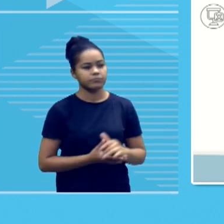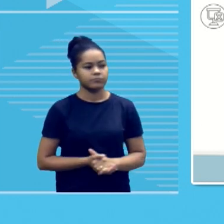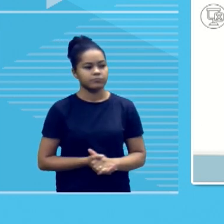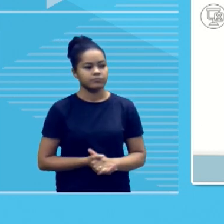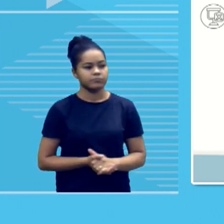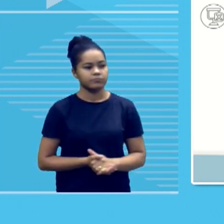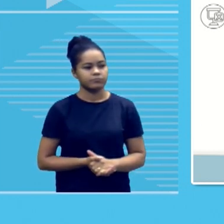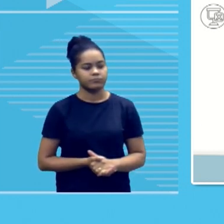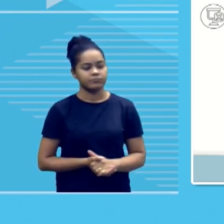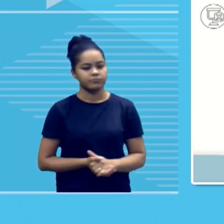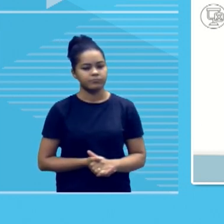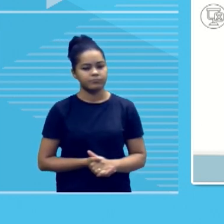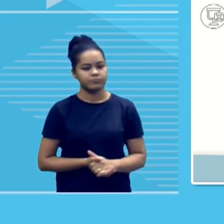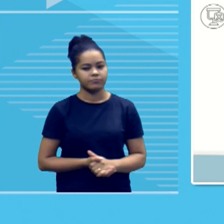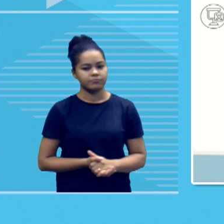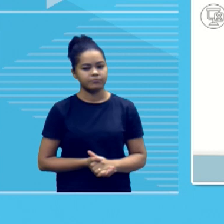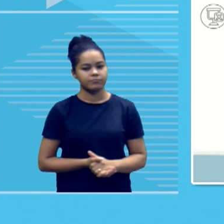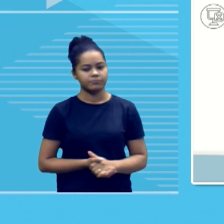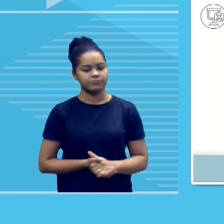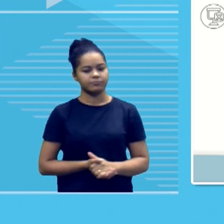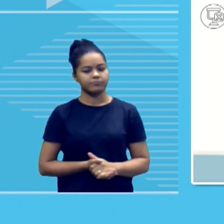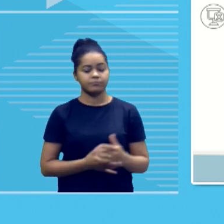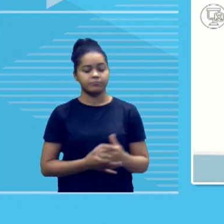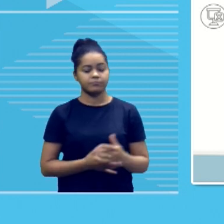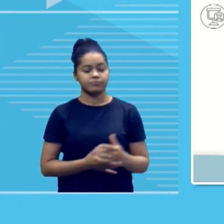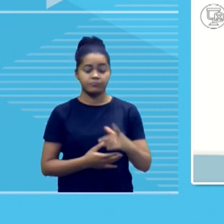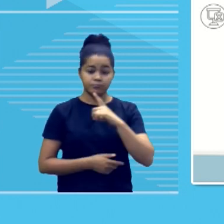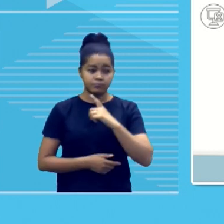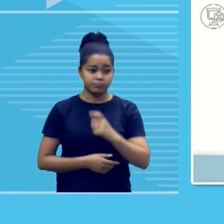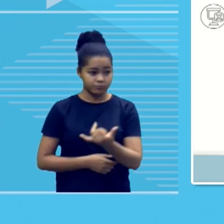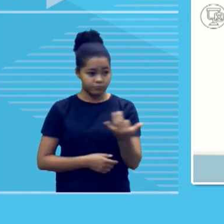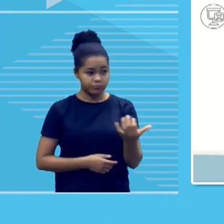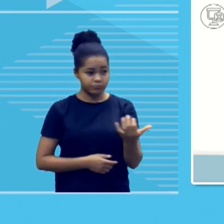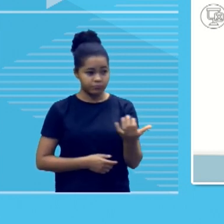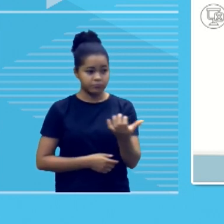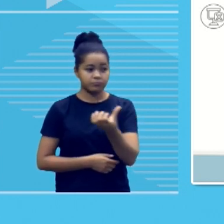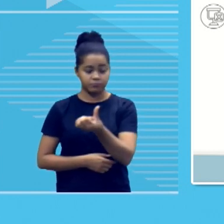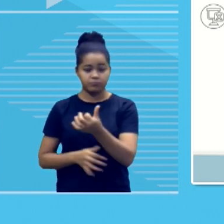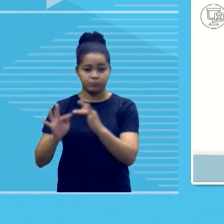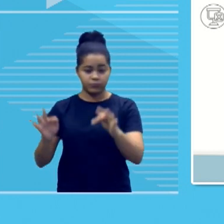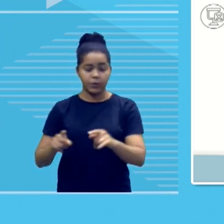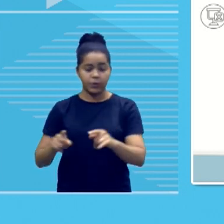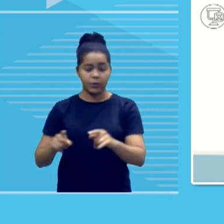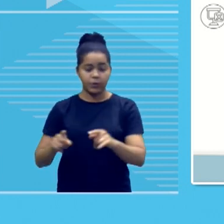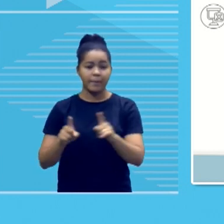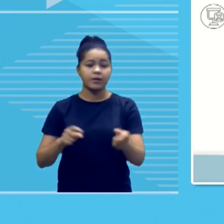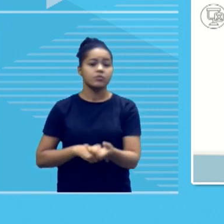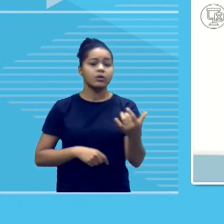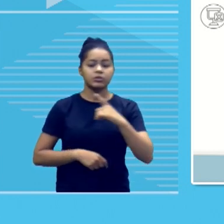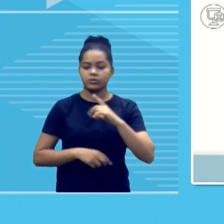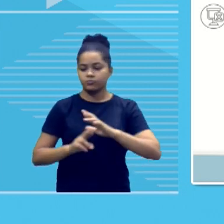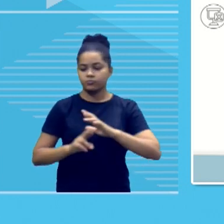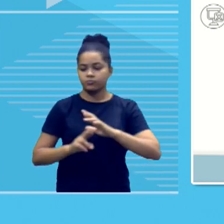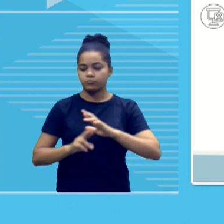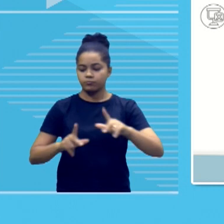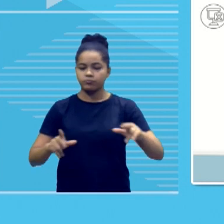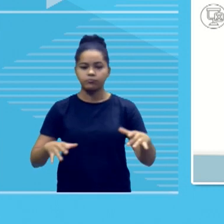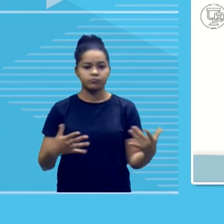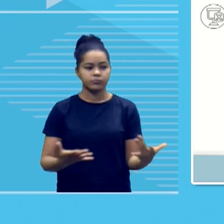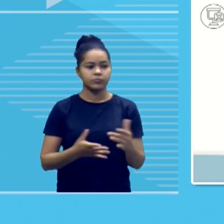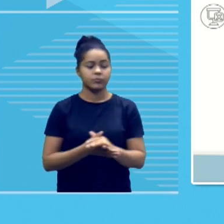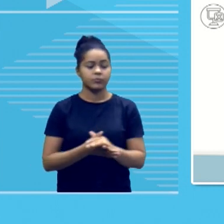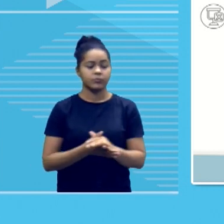você tem aí pessoal seis fórmulas Ele quer saber quantas são diferentes tá porque na verdade